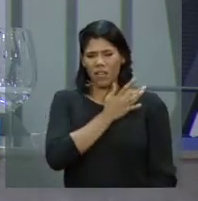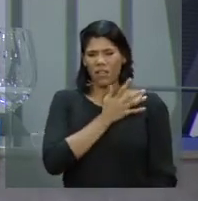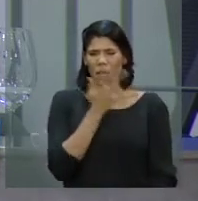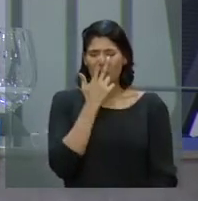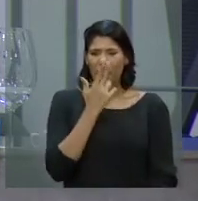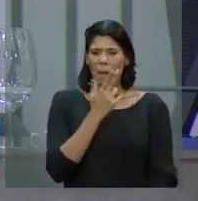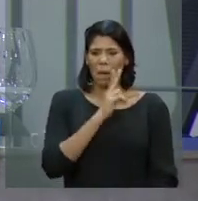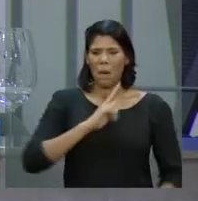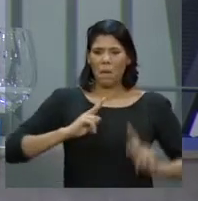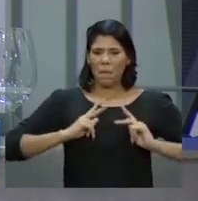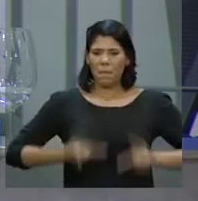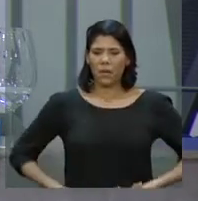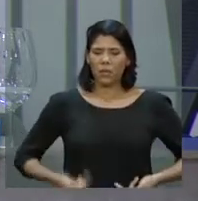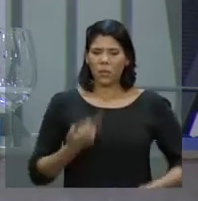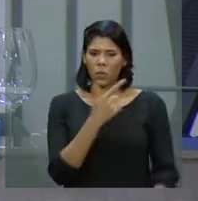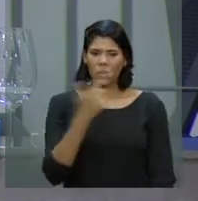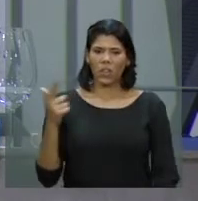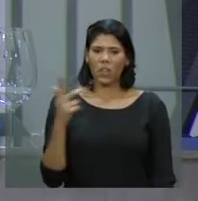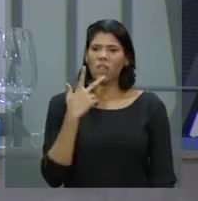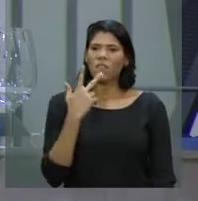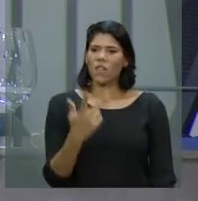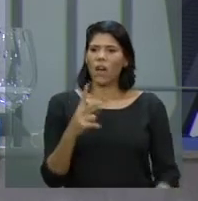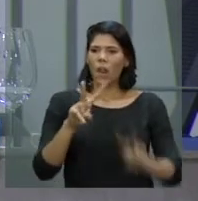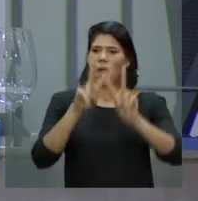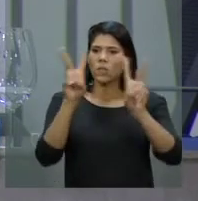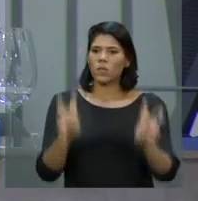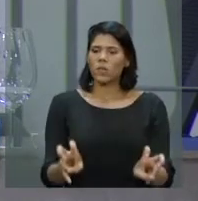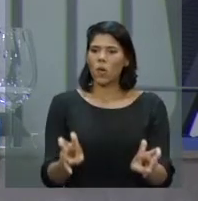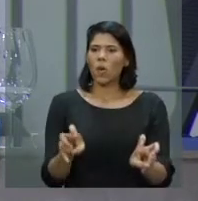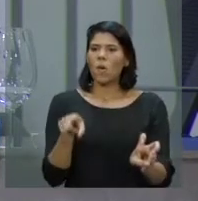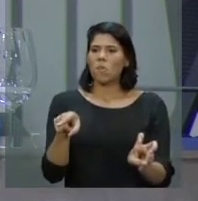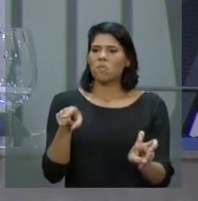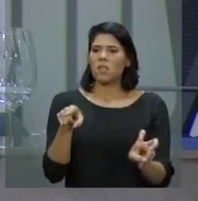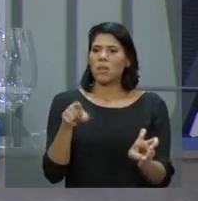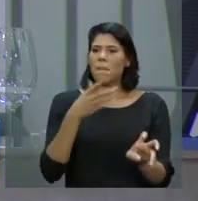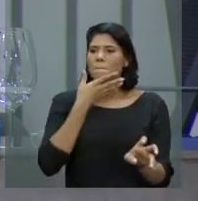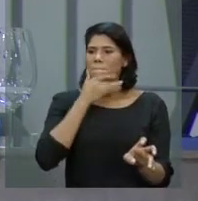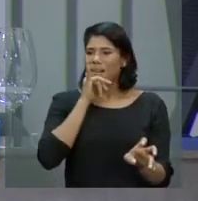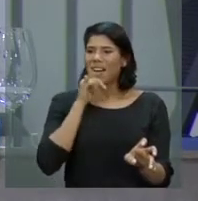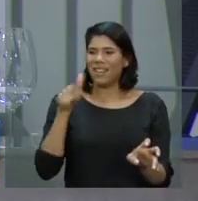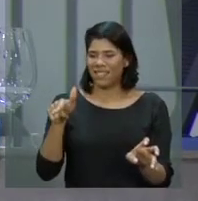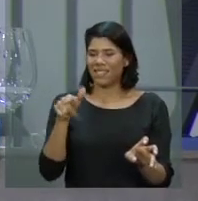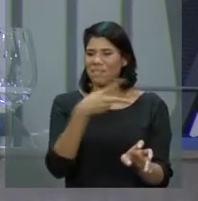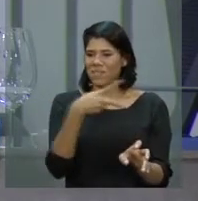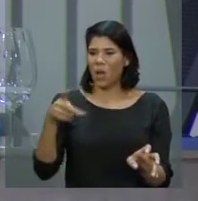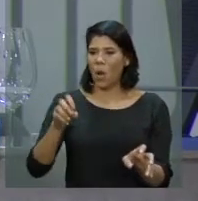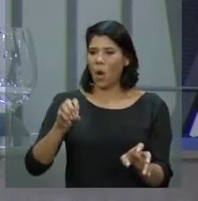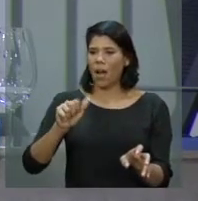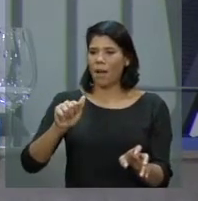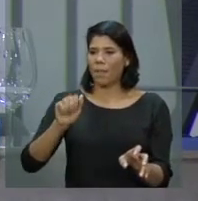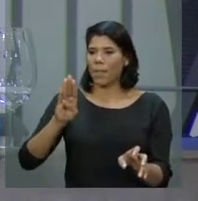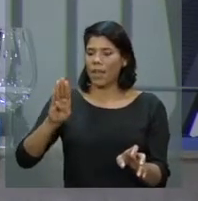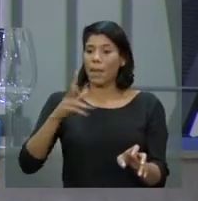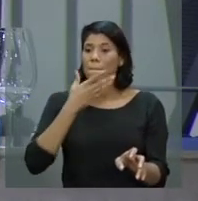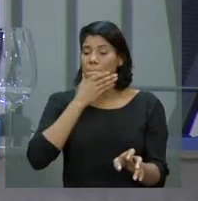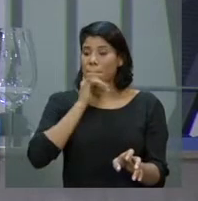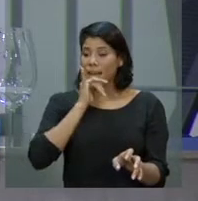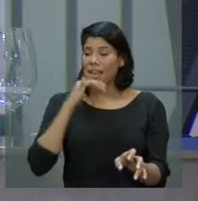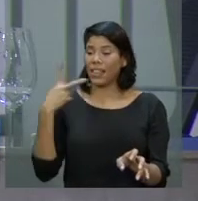desumana, né, abordar o assassinato, a forma como foi ironizada pelo